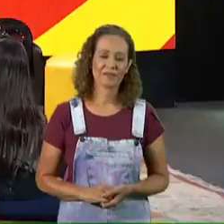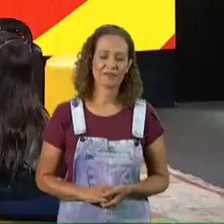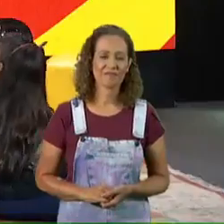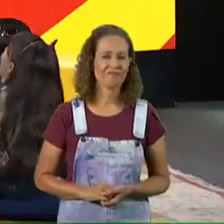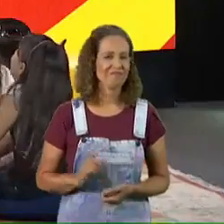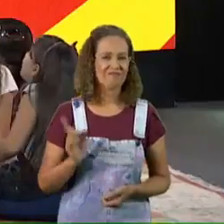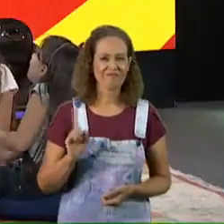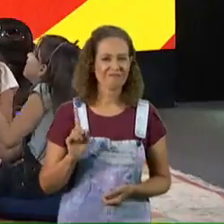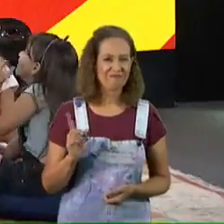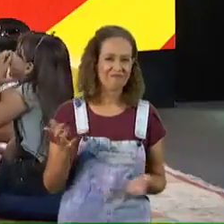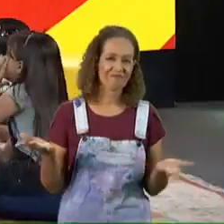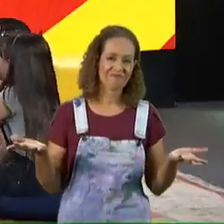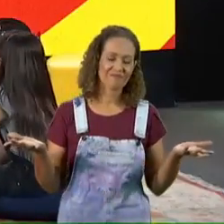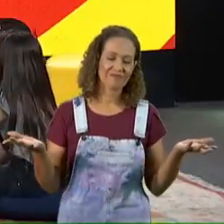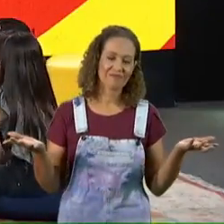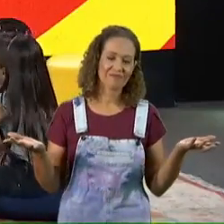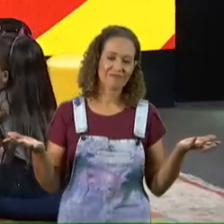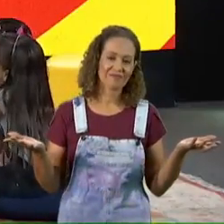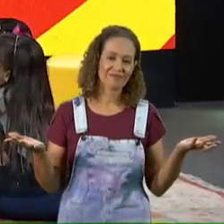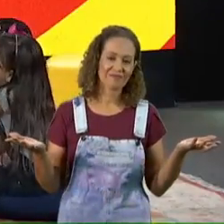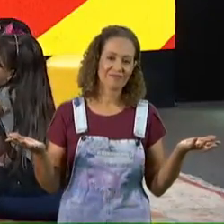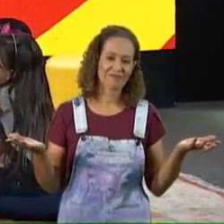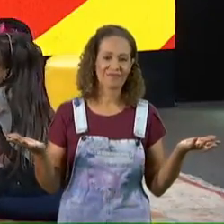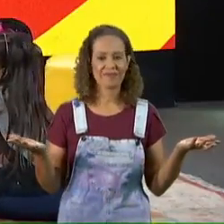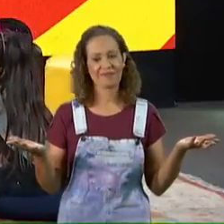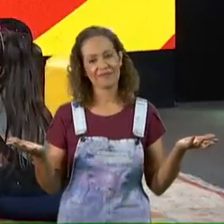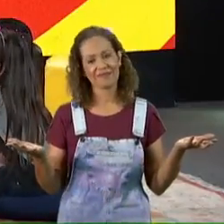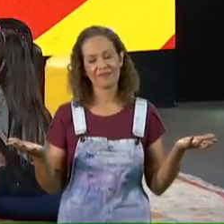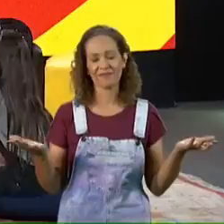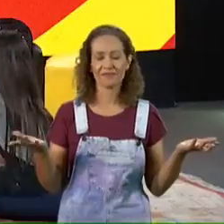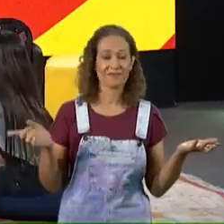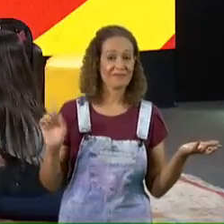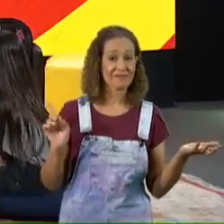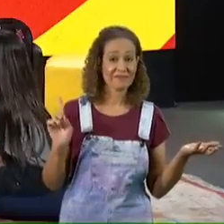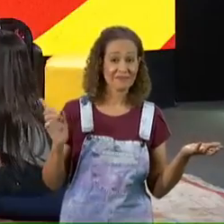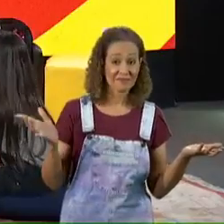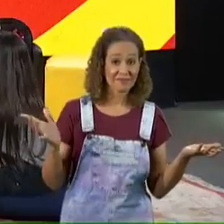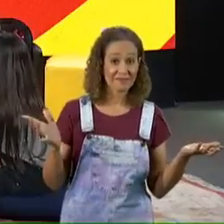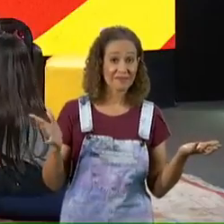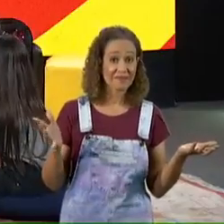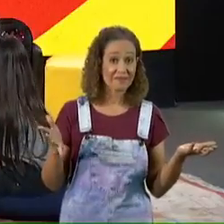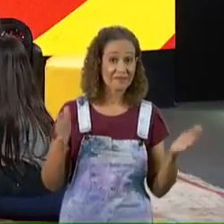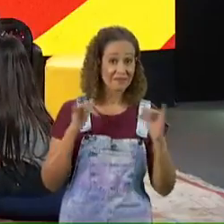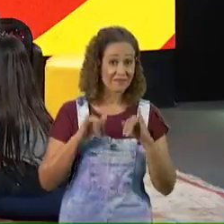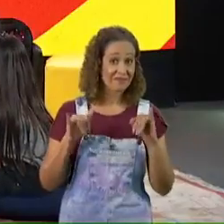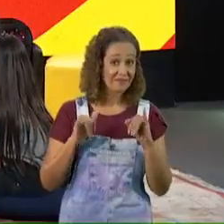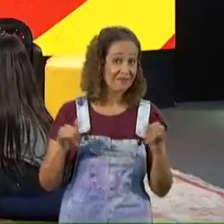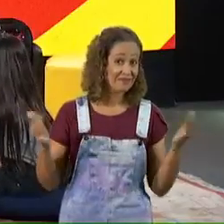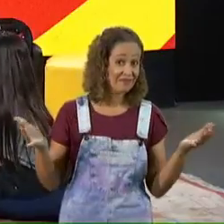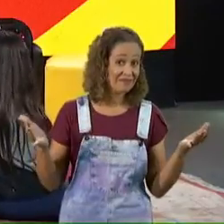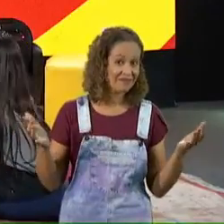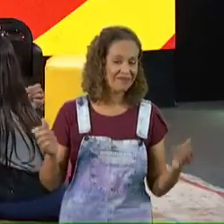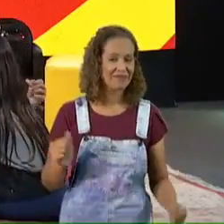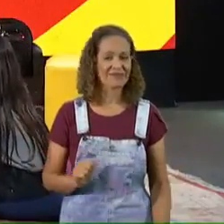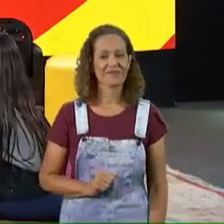Não? Não. Não lembro o nome. Não? Pode falar então?